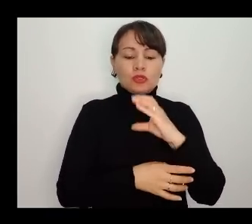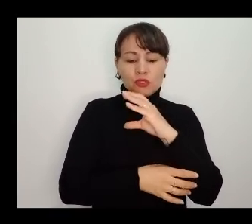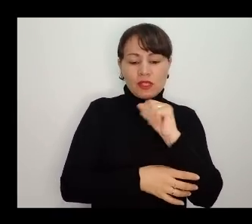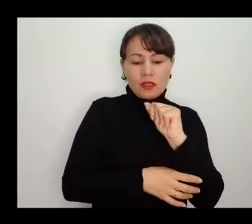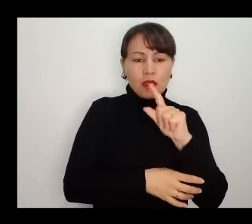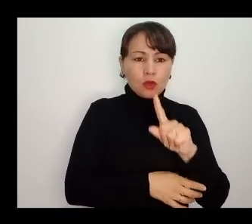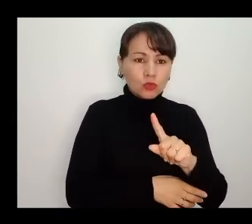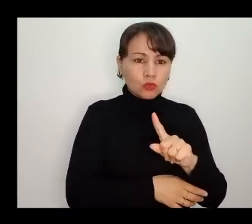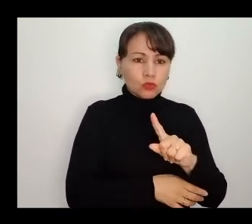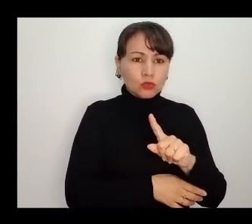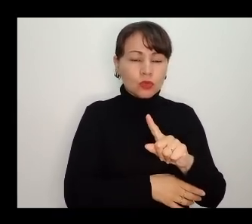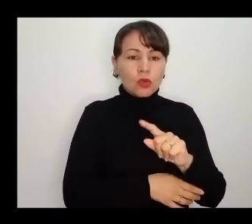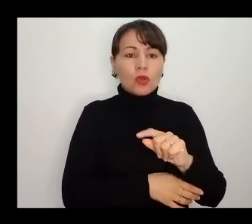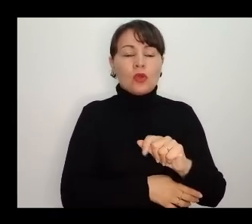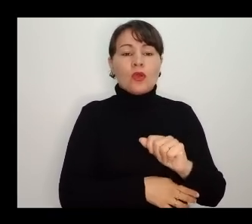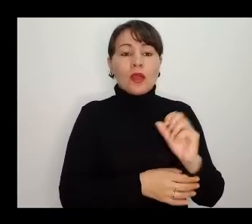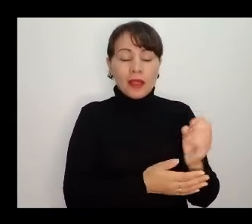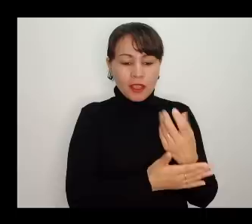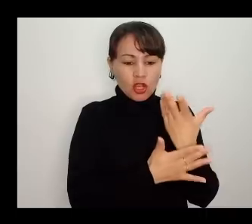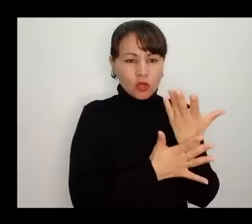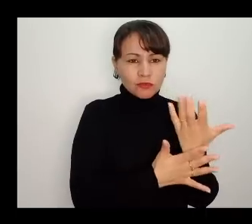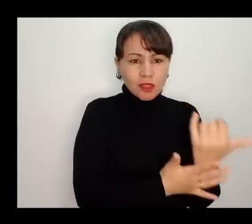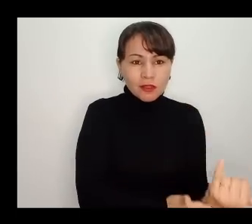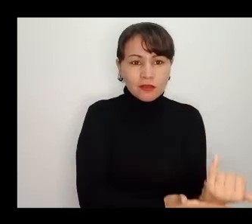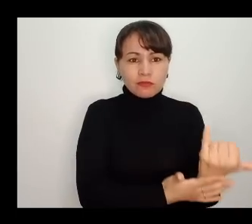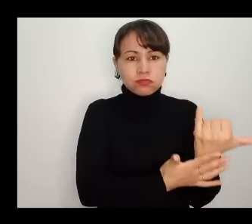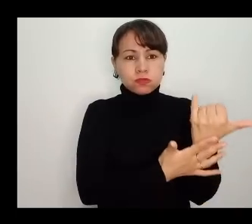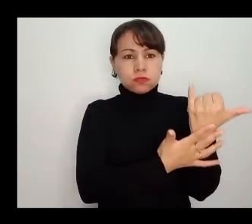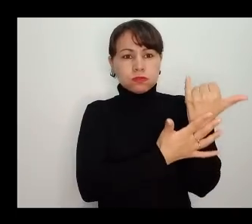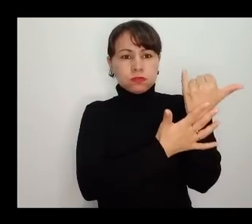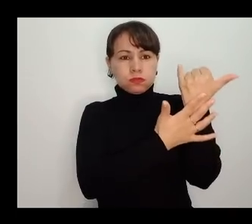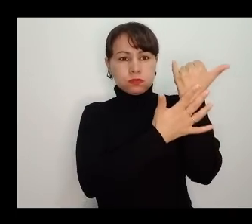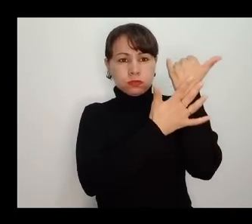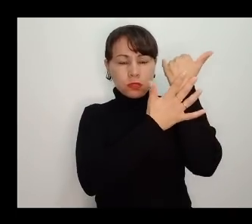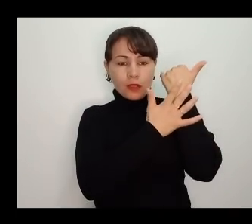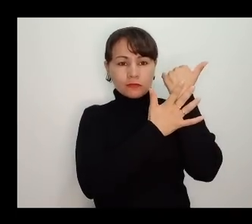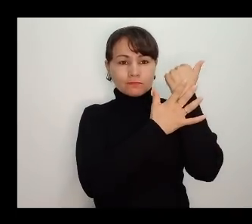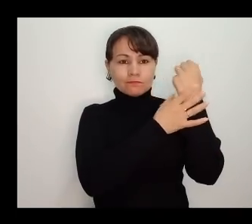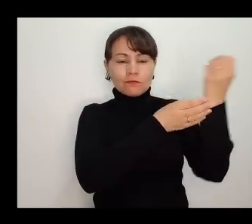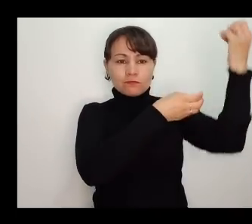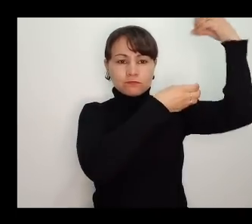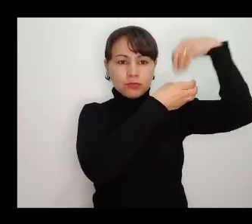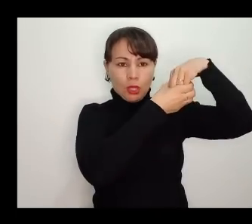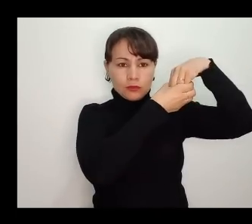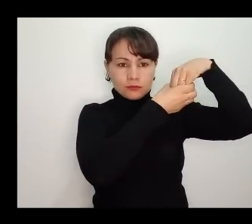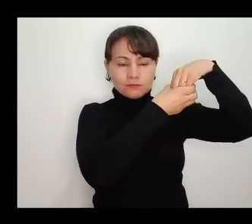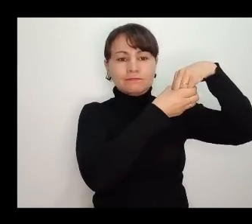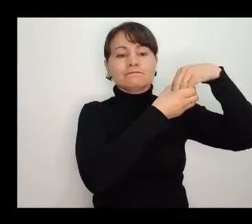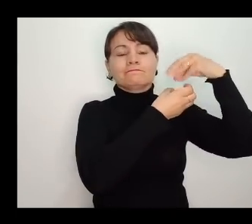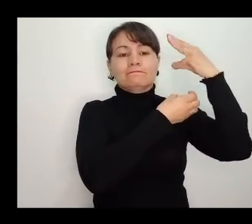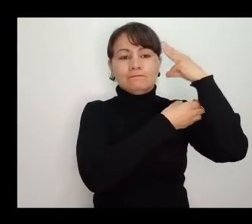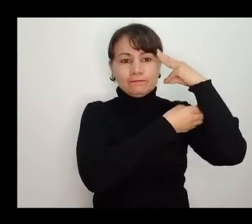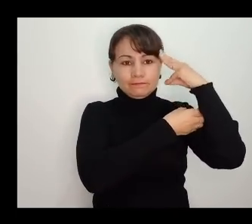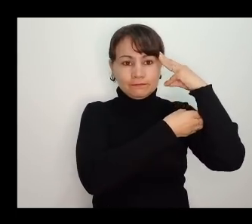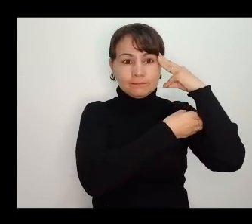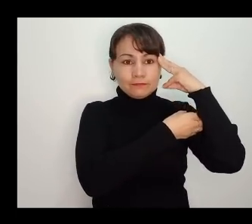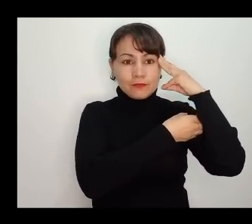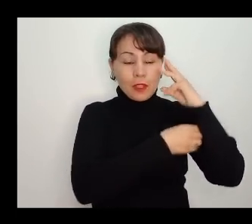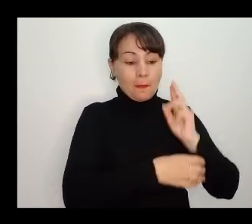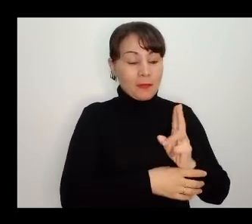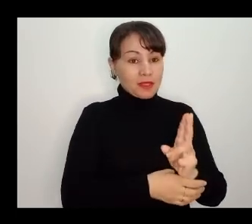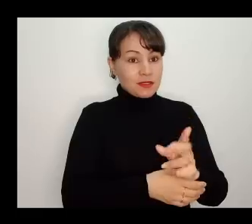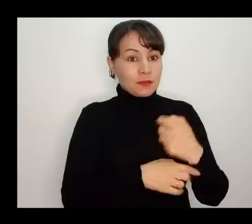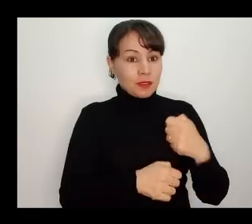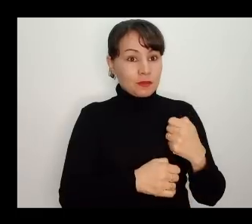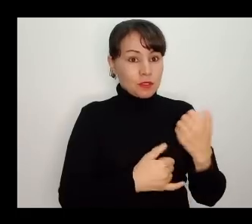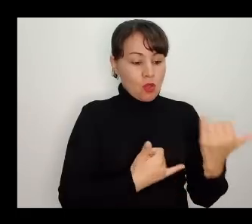posteriormente a região CA1, e aí sim essa informação vai ser armazenada definitivamente.